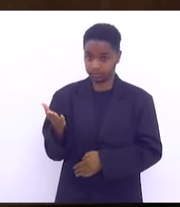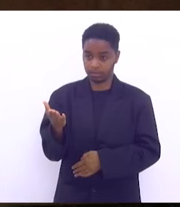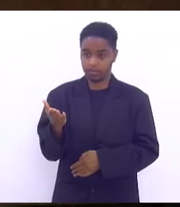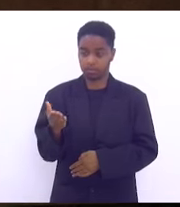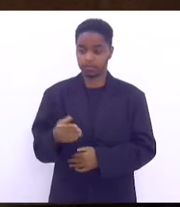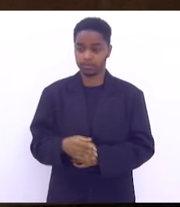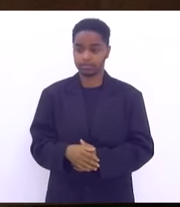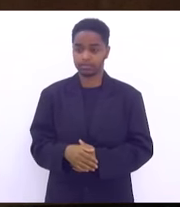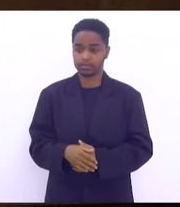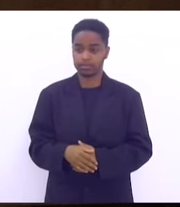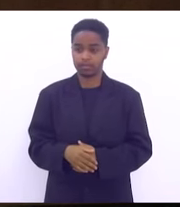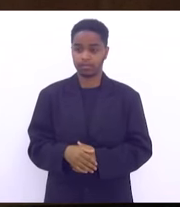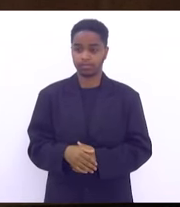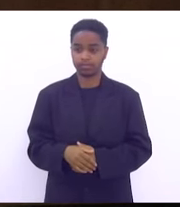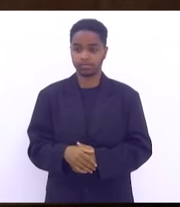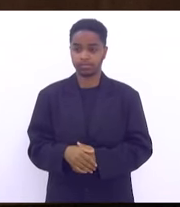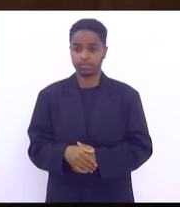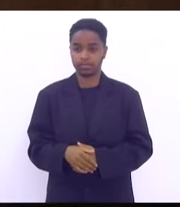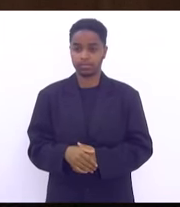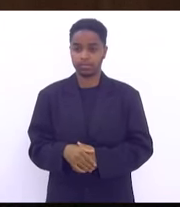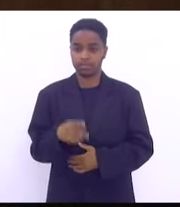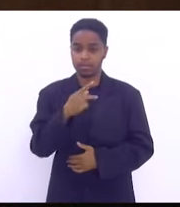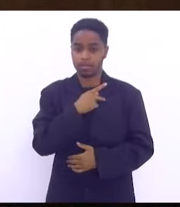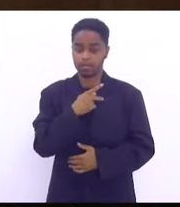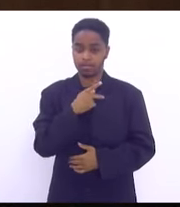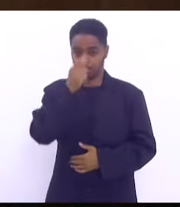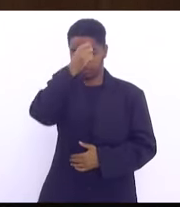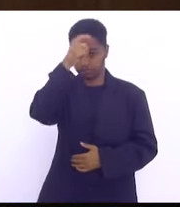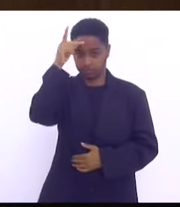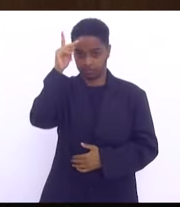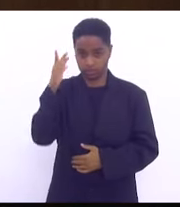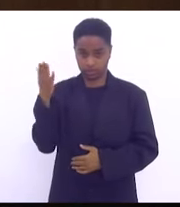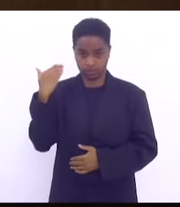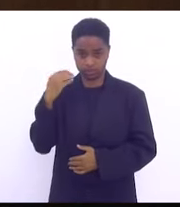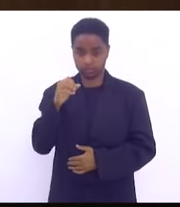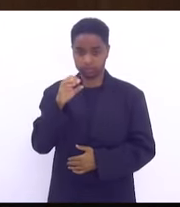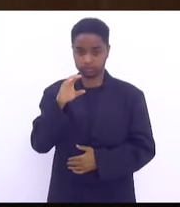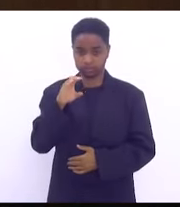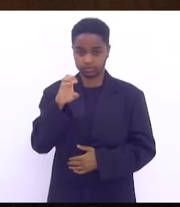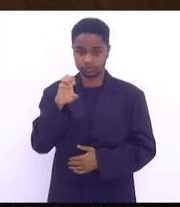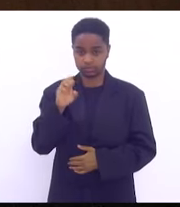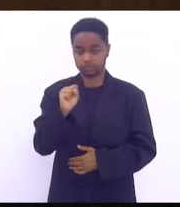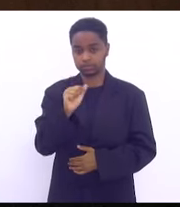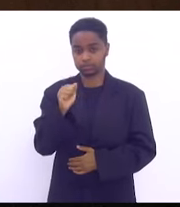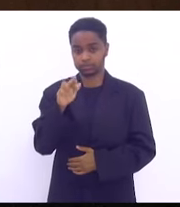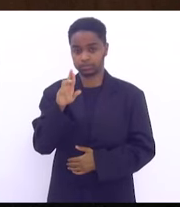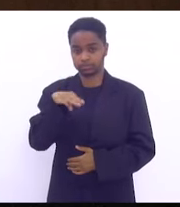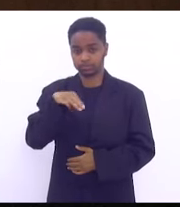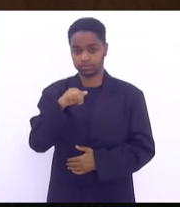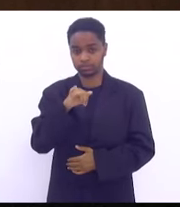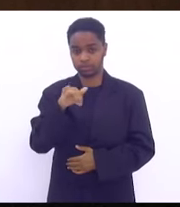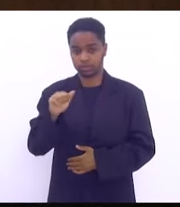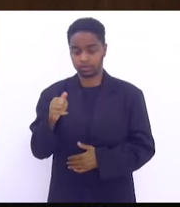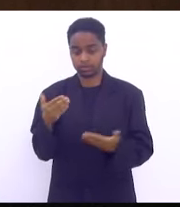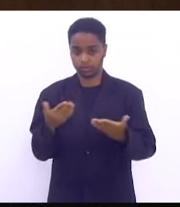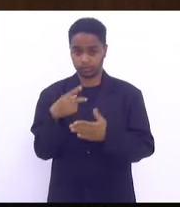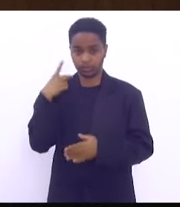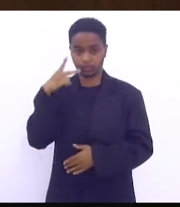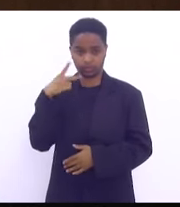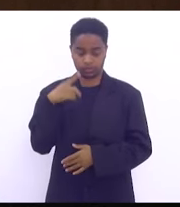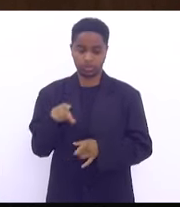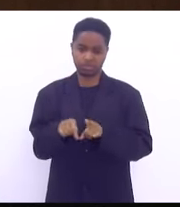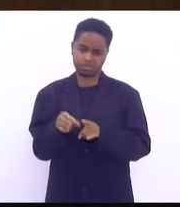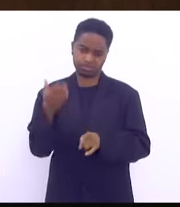então prefeito César Maia, hoje vereador, e foi bom